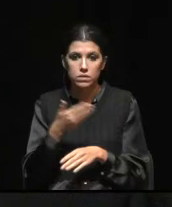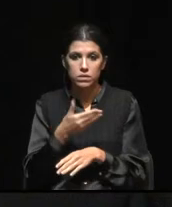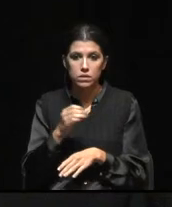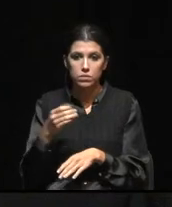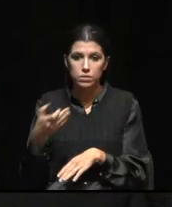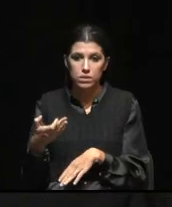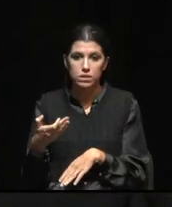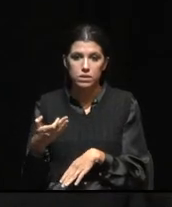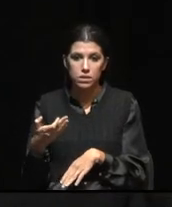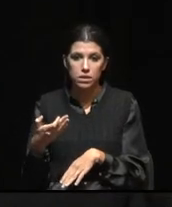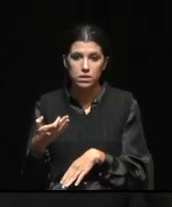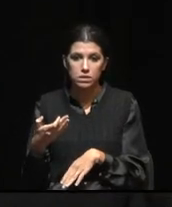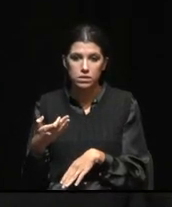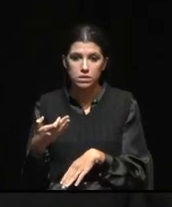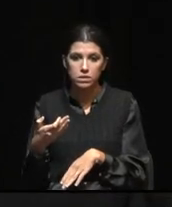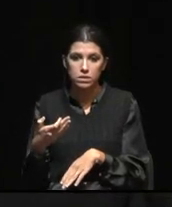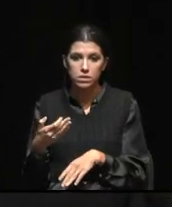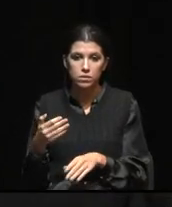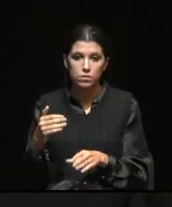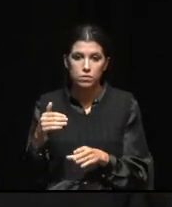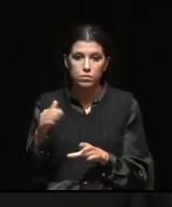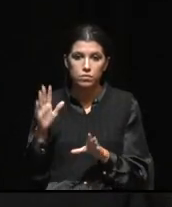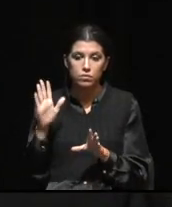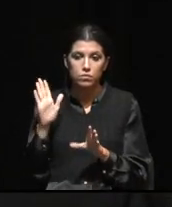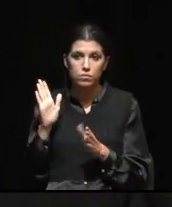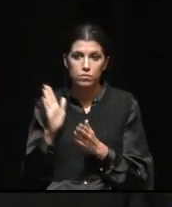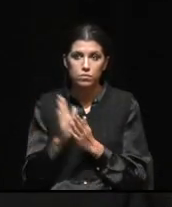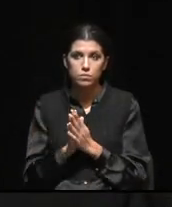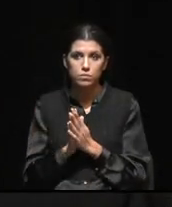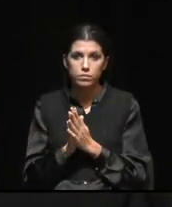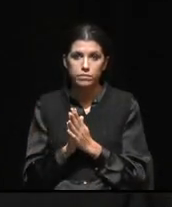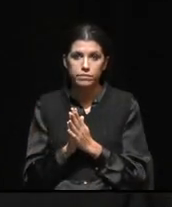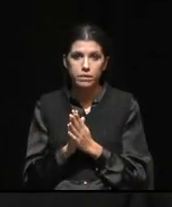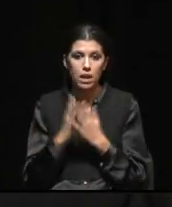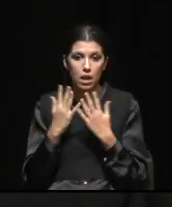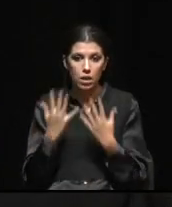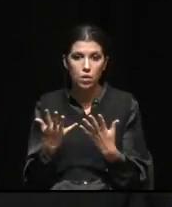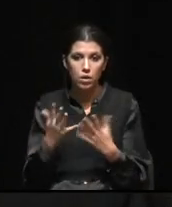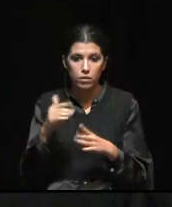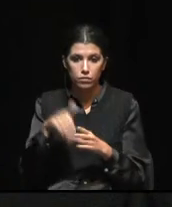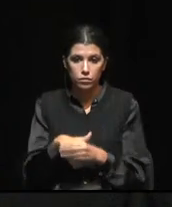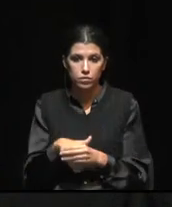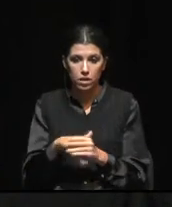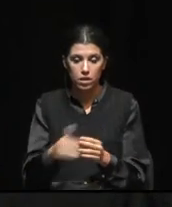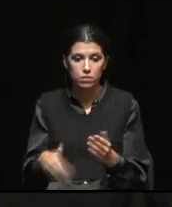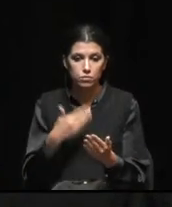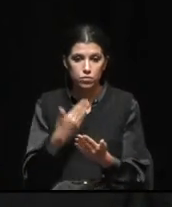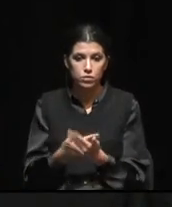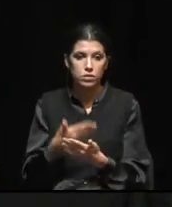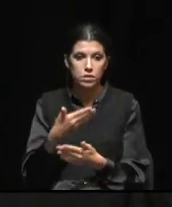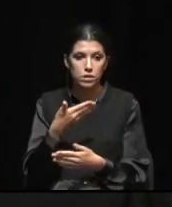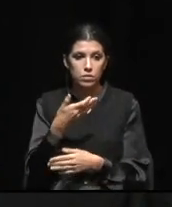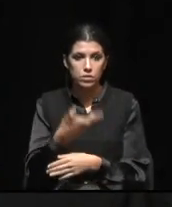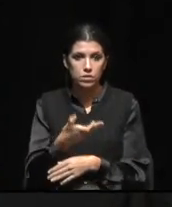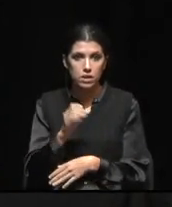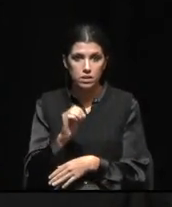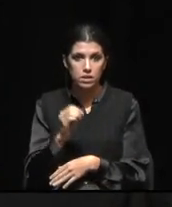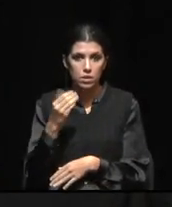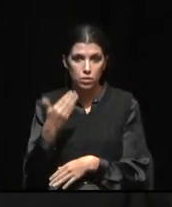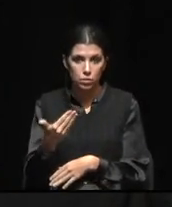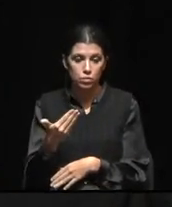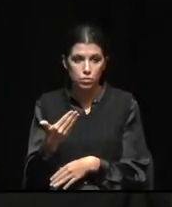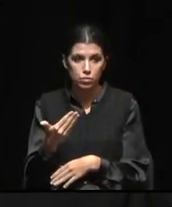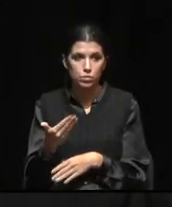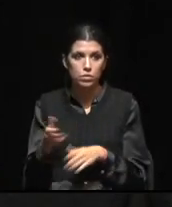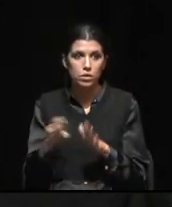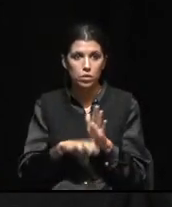107 como tá bem mas agora estamos a votar a Moção do chega 1071